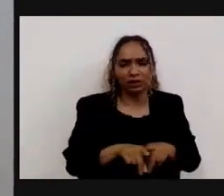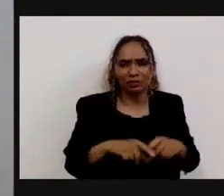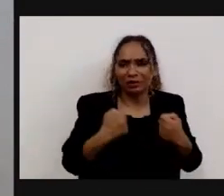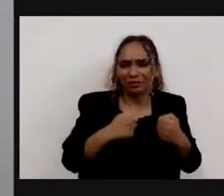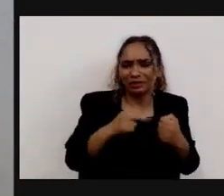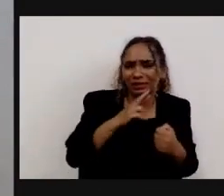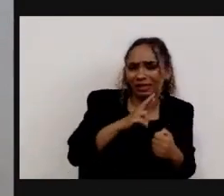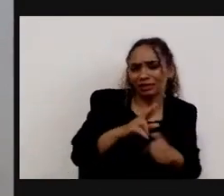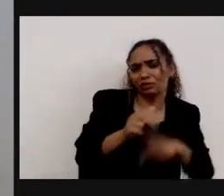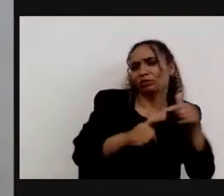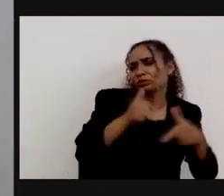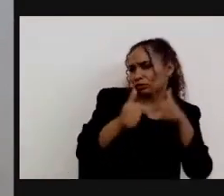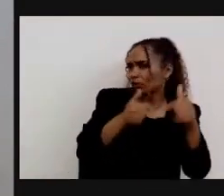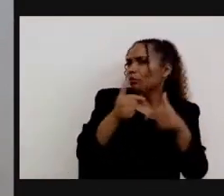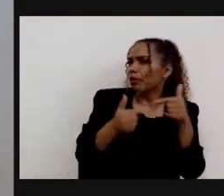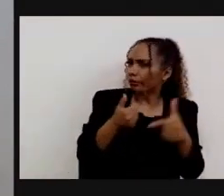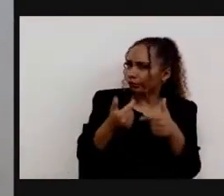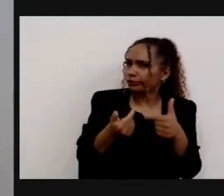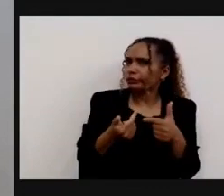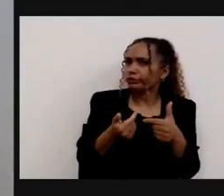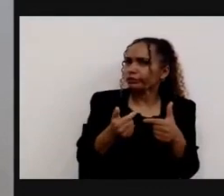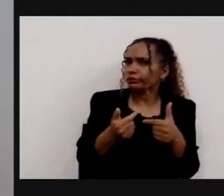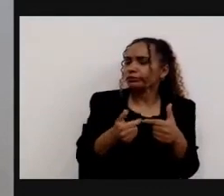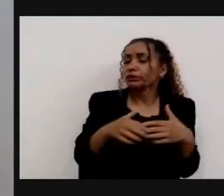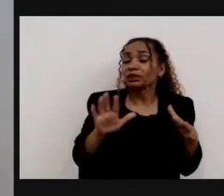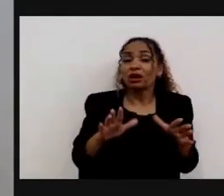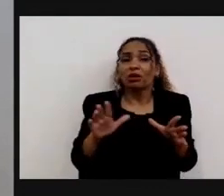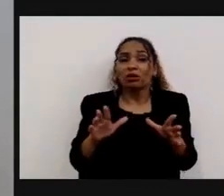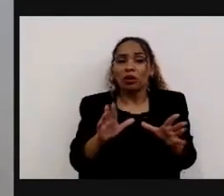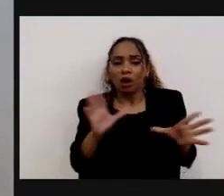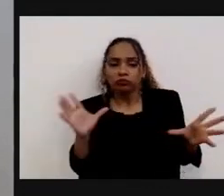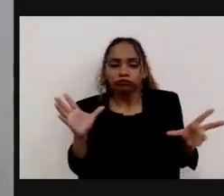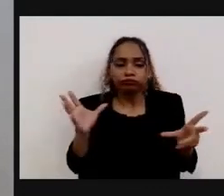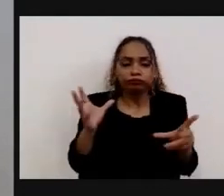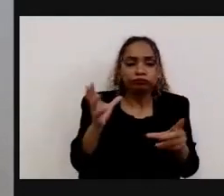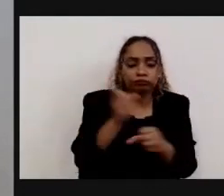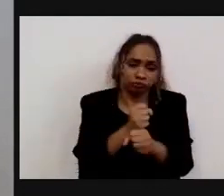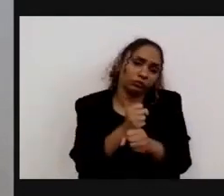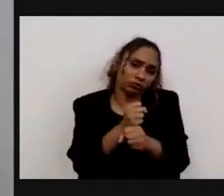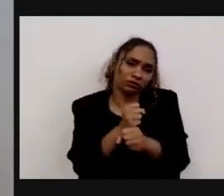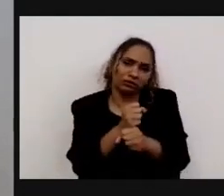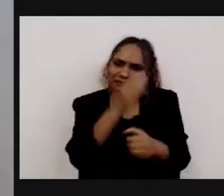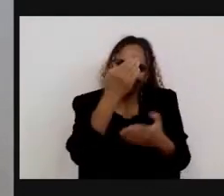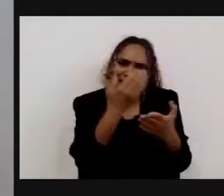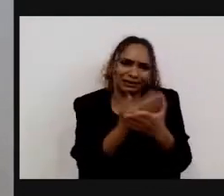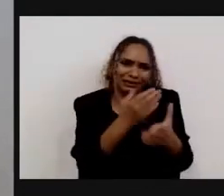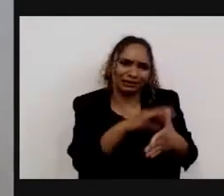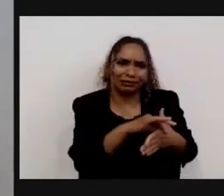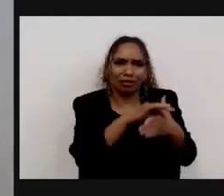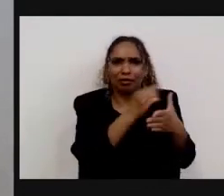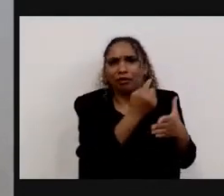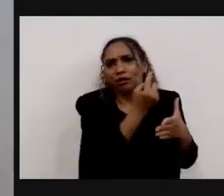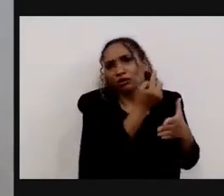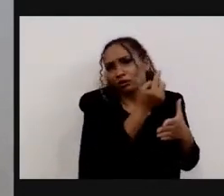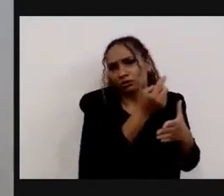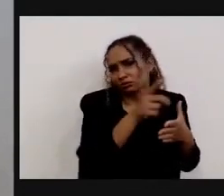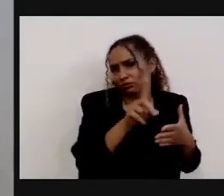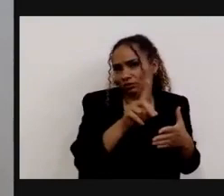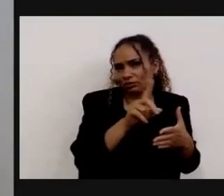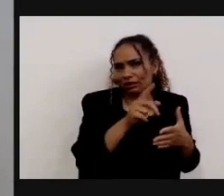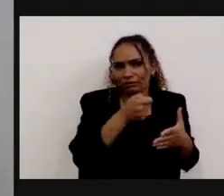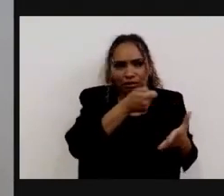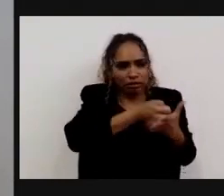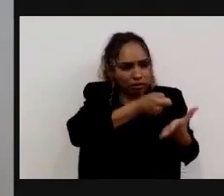do seu trabalho também precisa Então eu acho que é um todo eu não acredito muito nessa liderança individual Rambo sabe